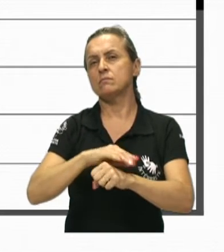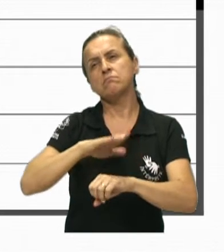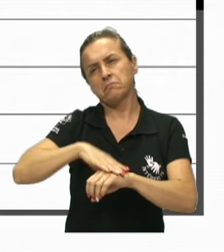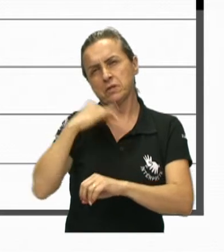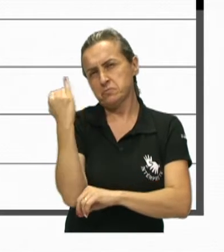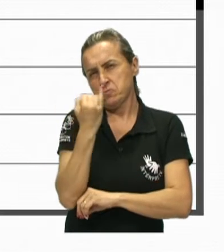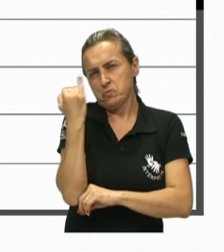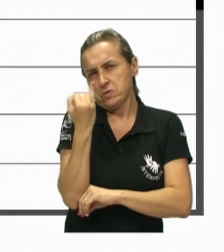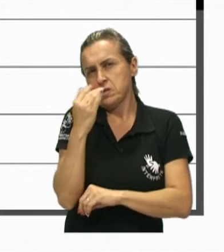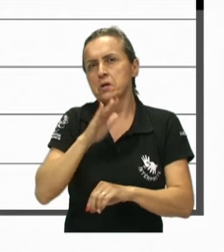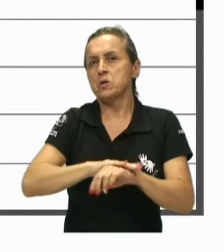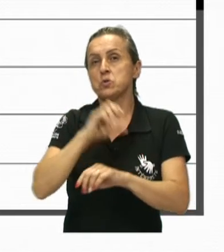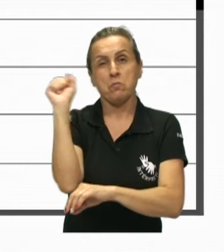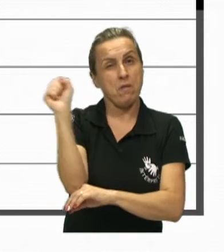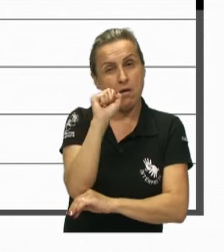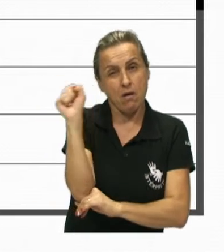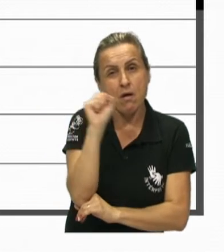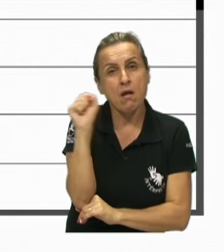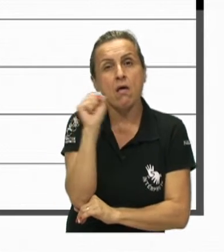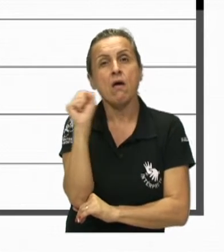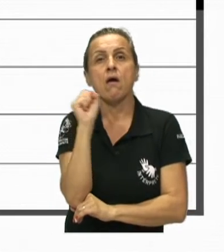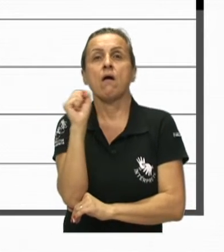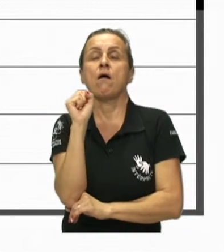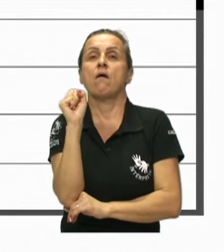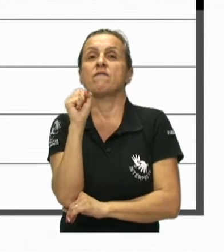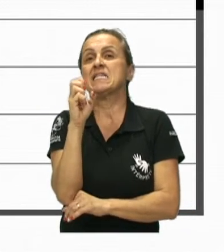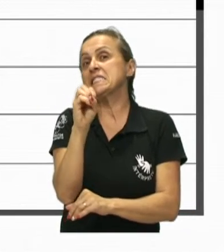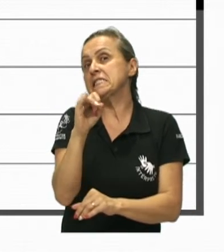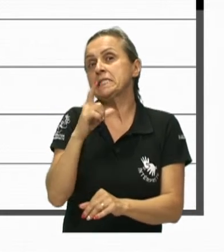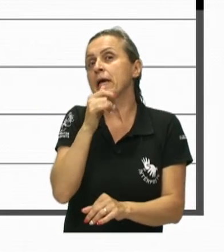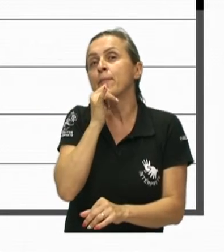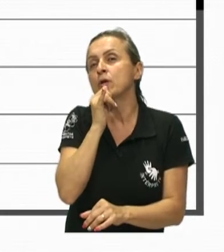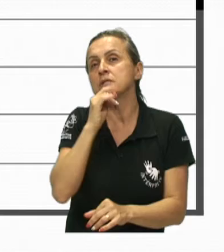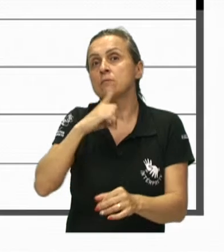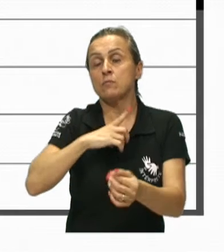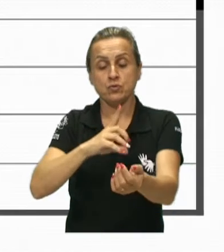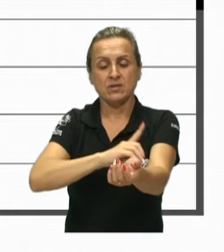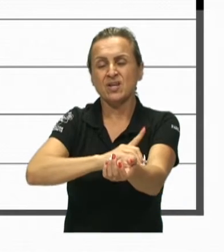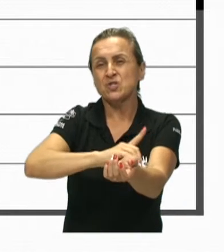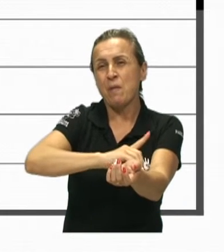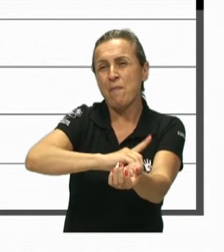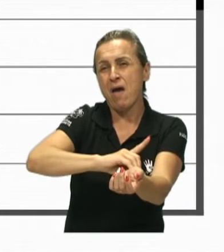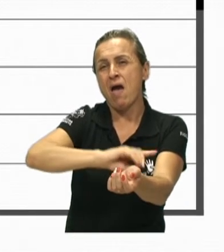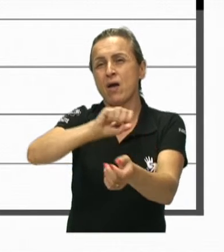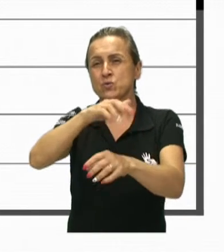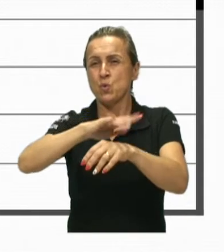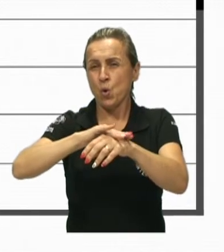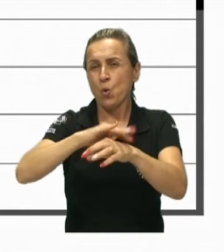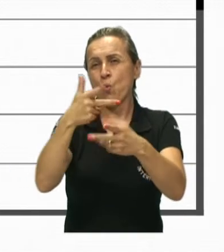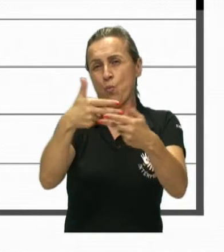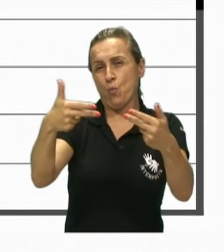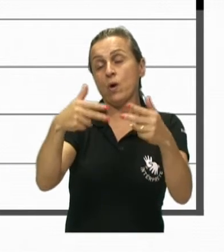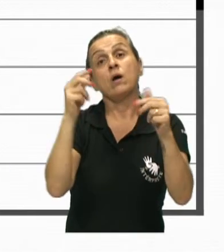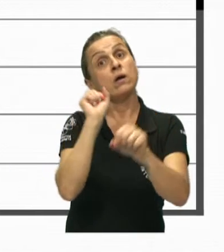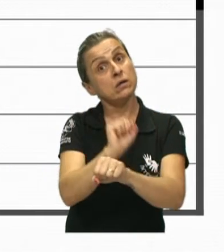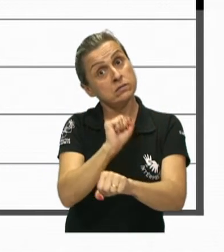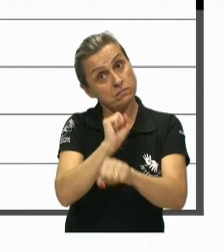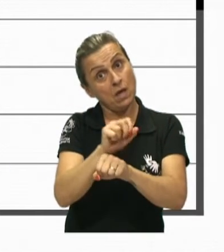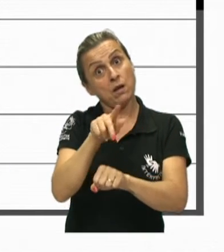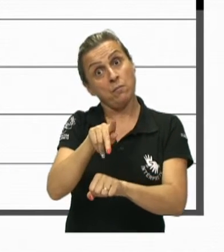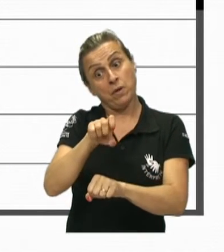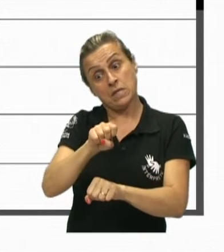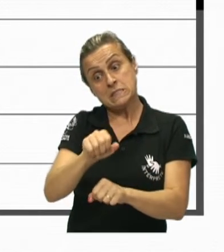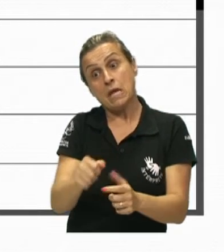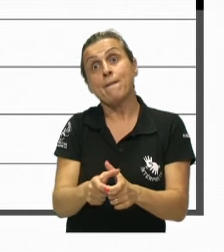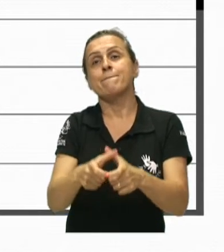ou mais relevantes, quando tem diabetes ou infecção urinária recorrente, então a gente espera que tenha um PSA mais elevado. Mas aqui